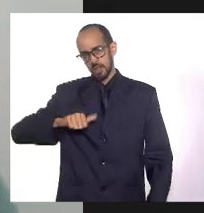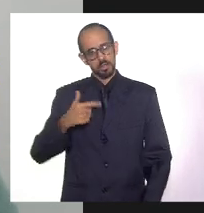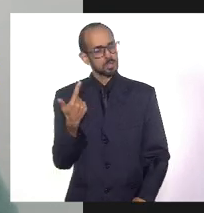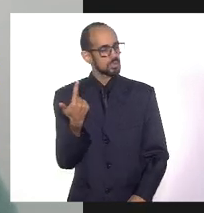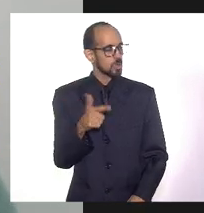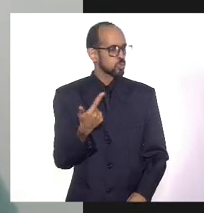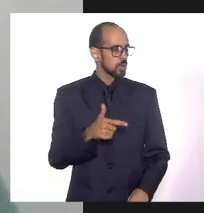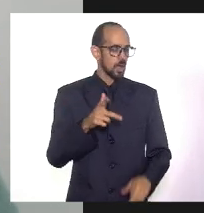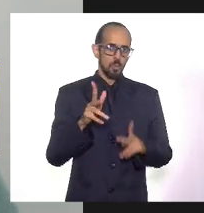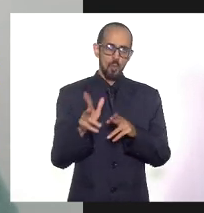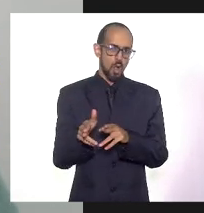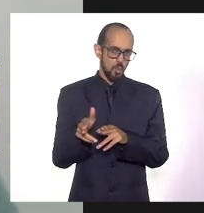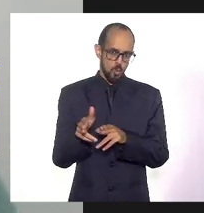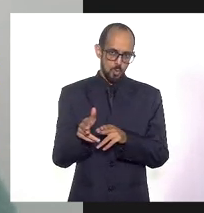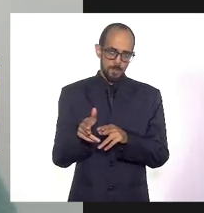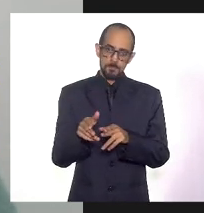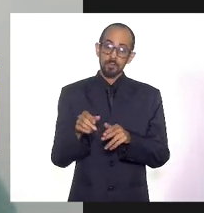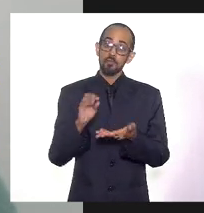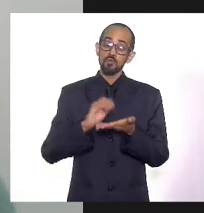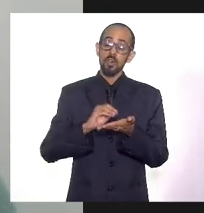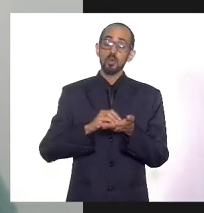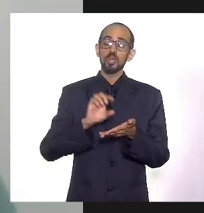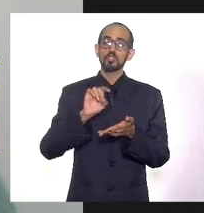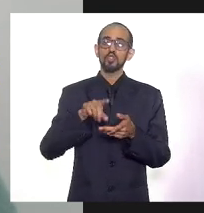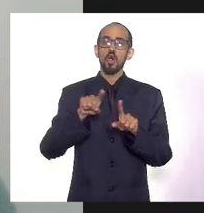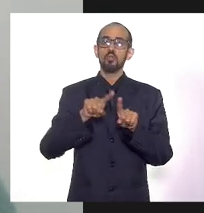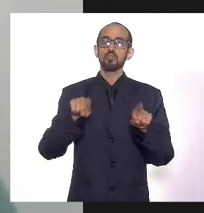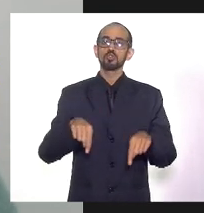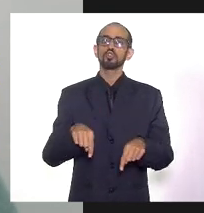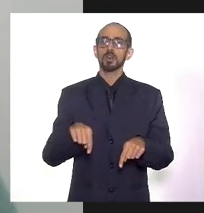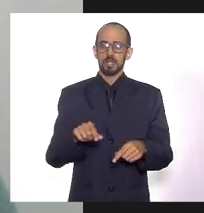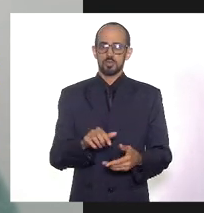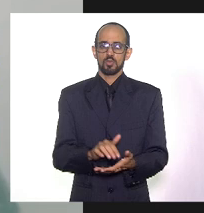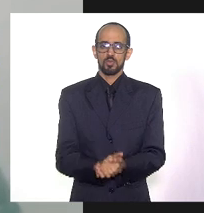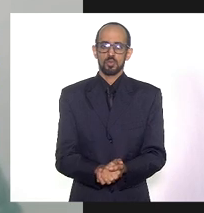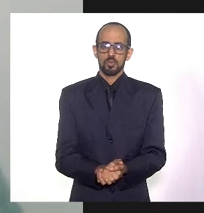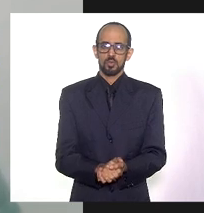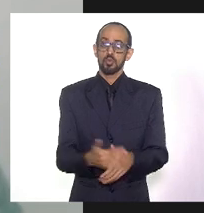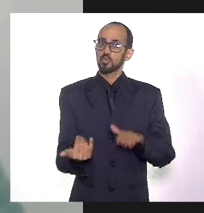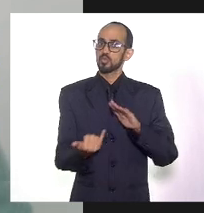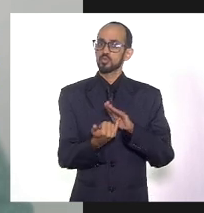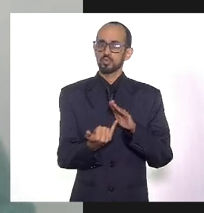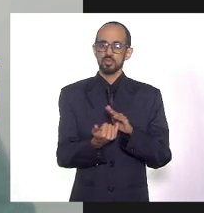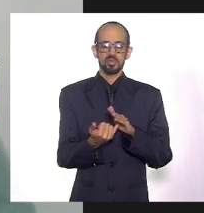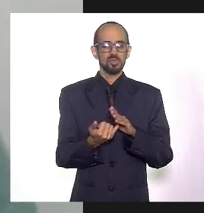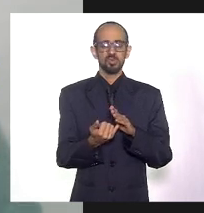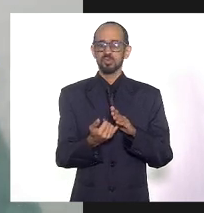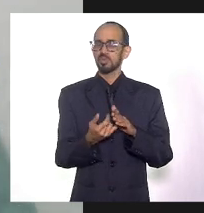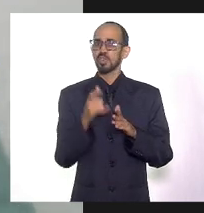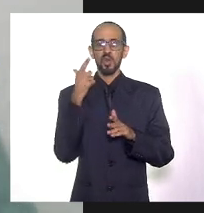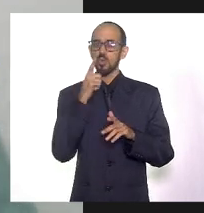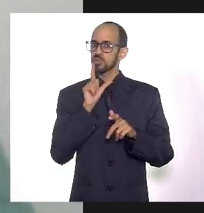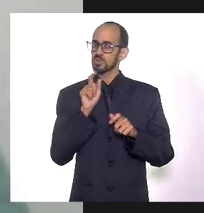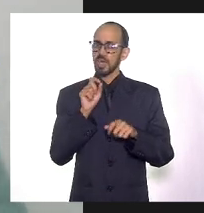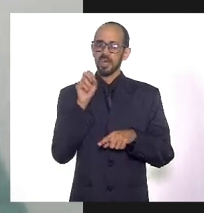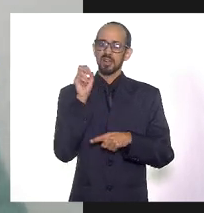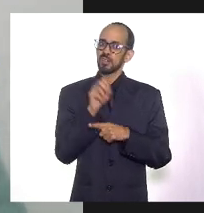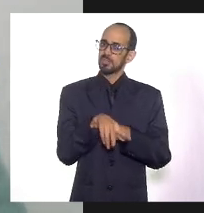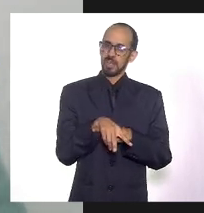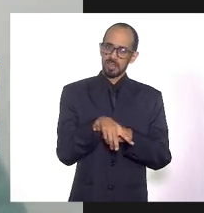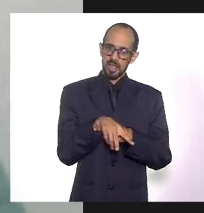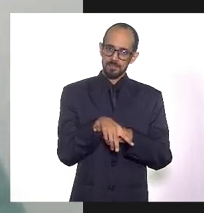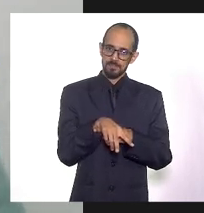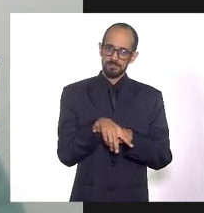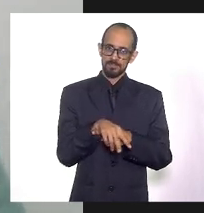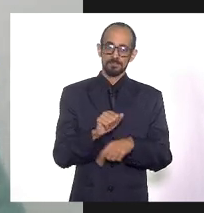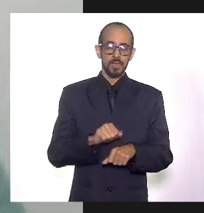falta é pessoal. Não falta recurso, falta é pessoal. E o instituto não tem poder de contratar pessoal, tá?